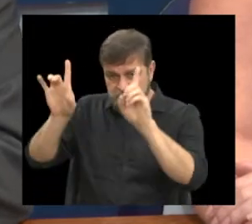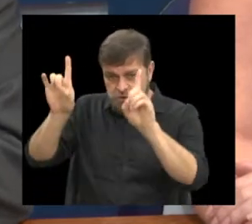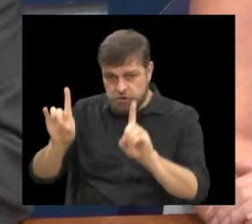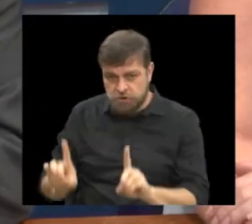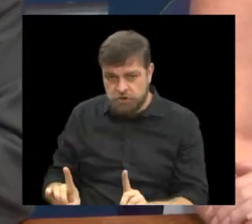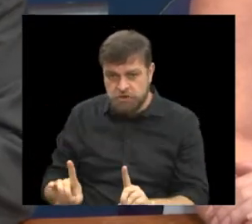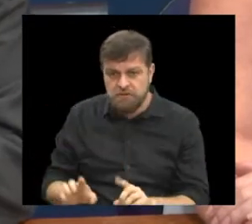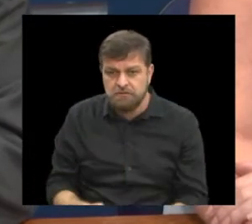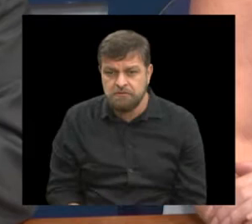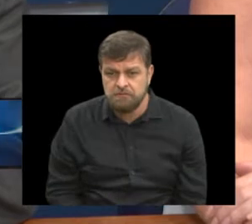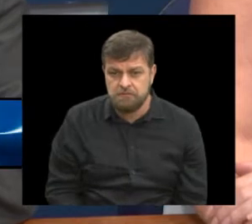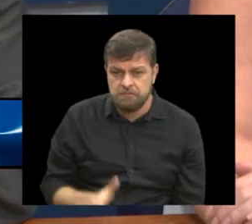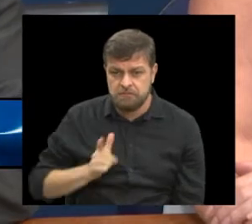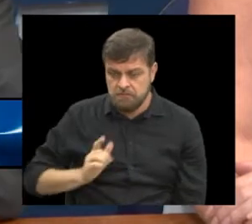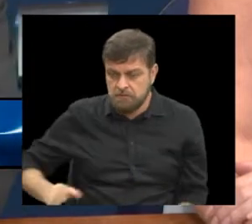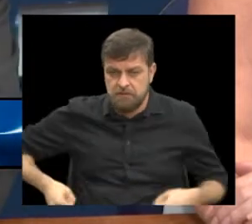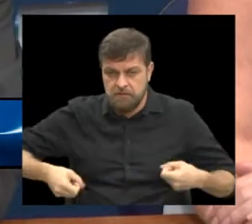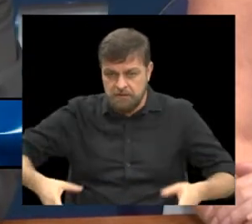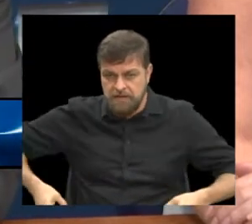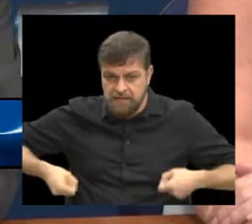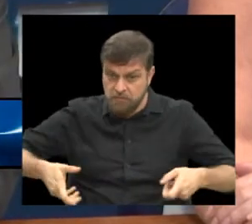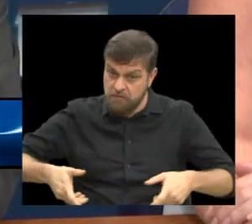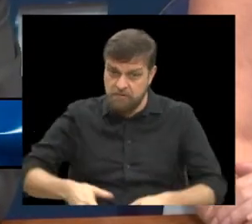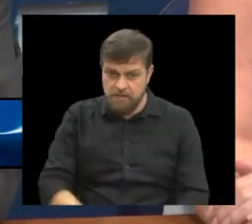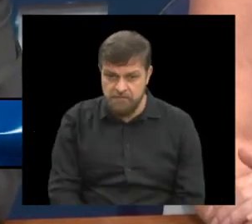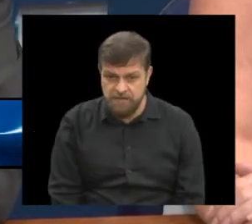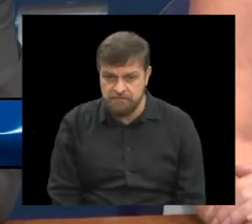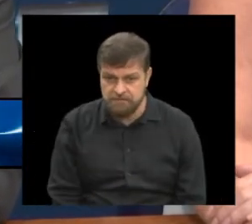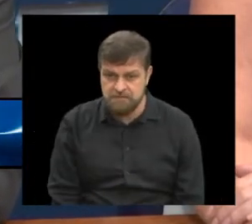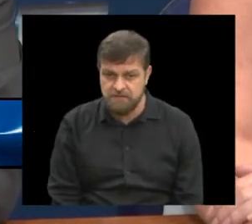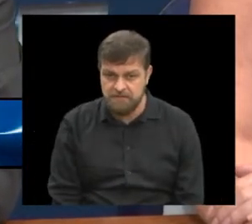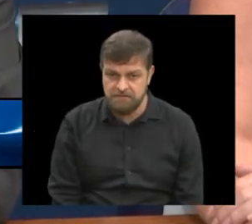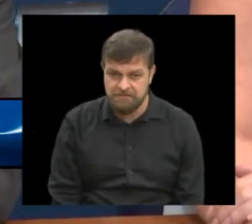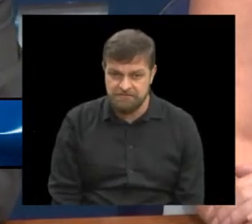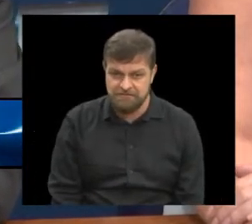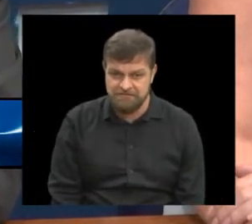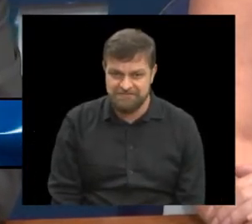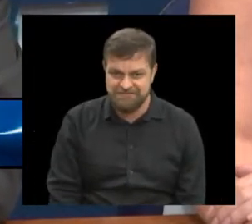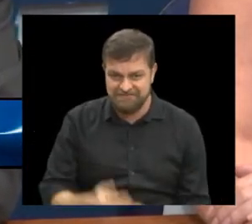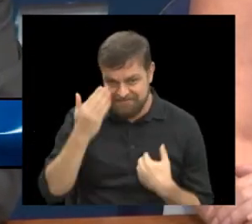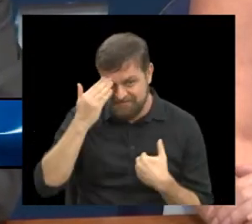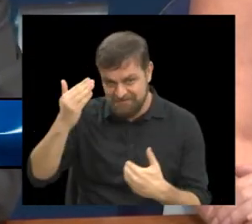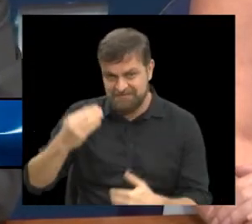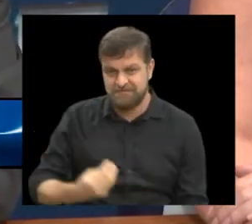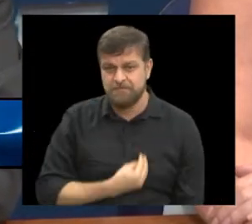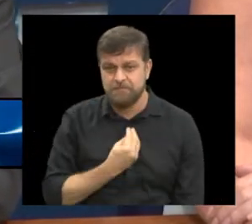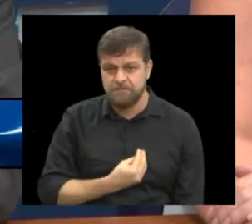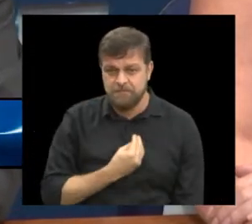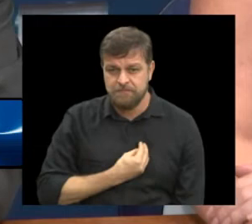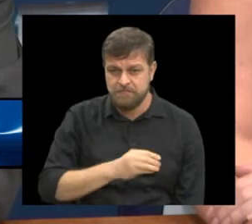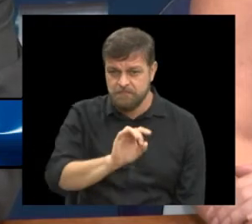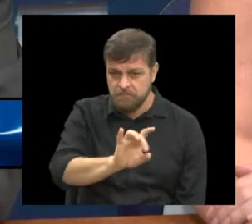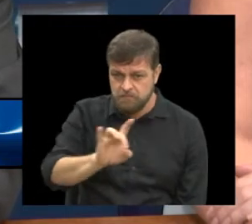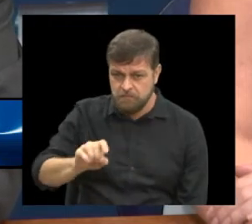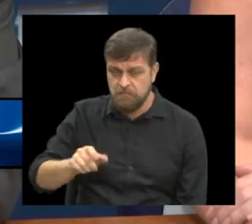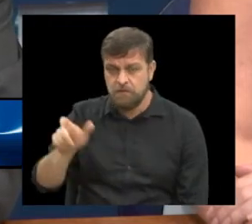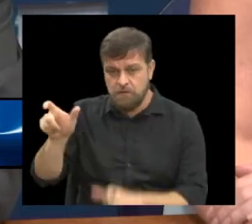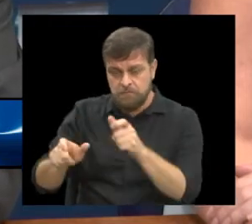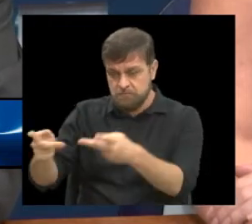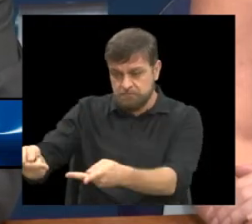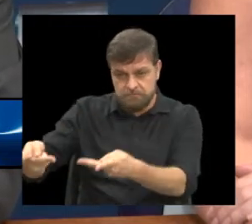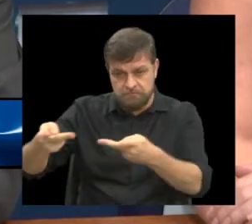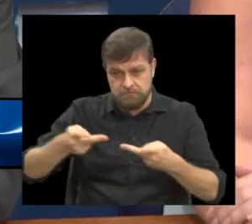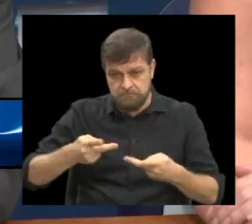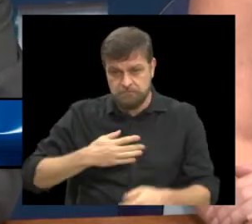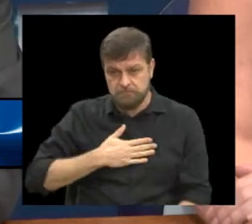ou Mobilidade Reduzida. Hoje eu agradeço a presença dessas ilustres convidadas